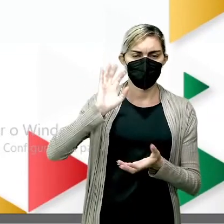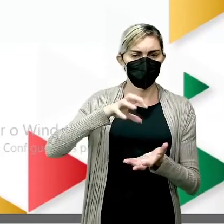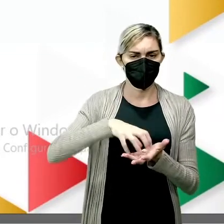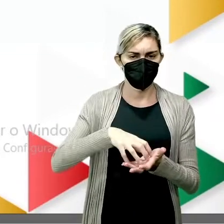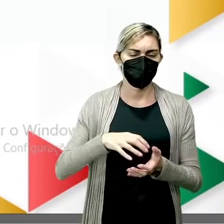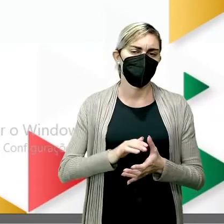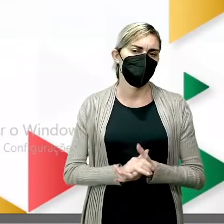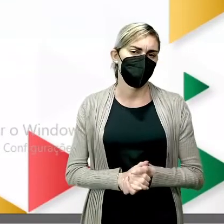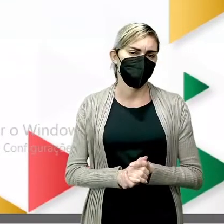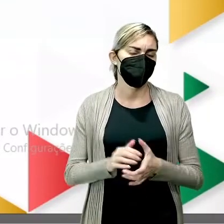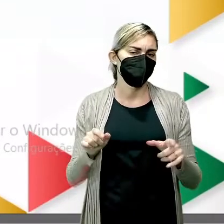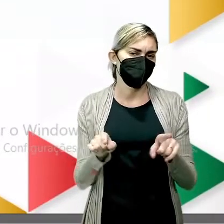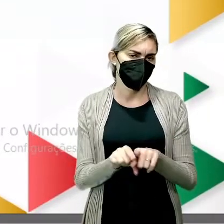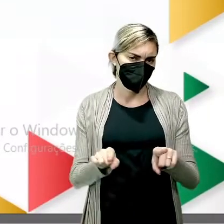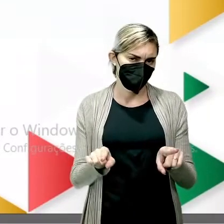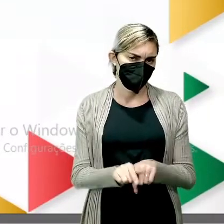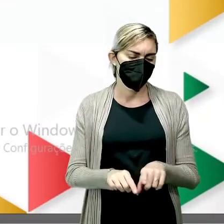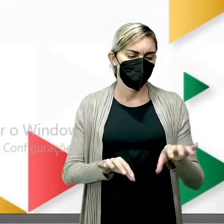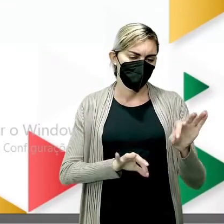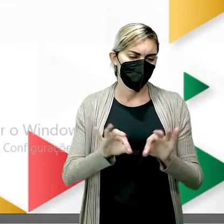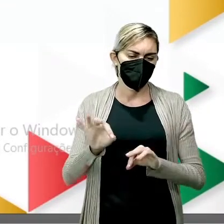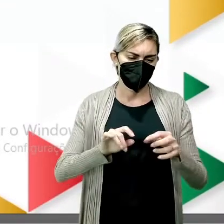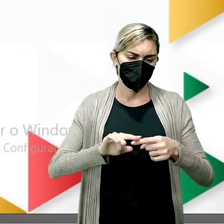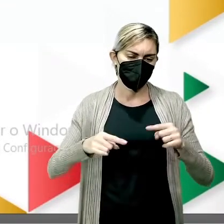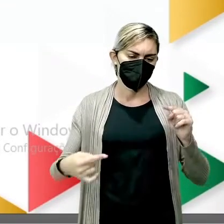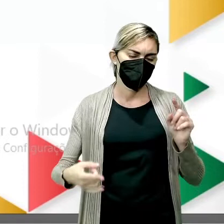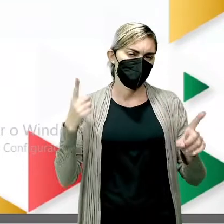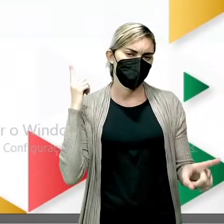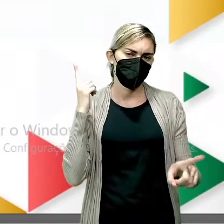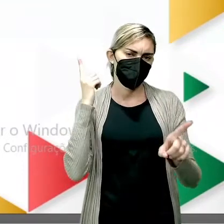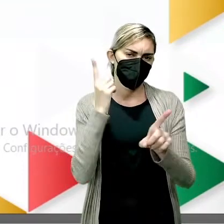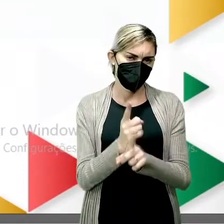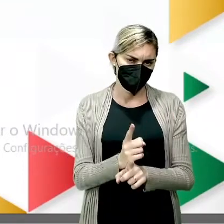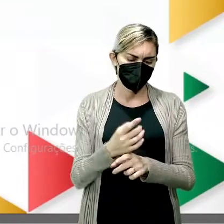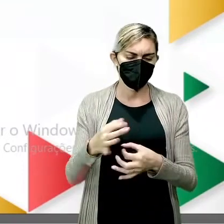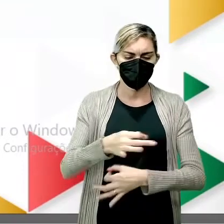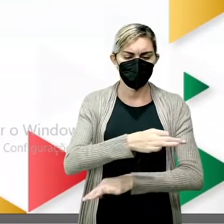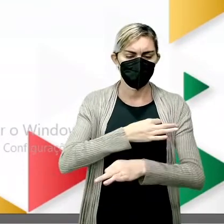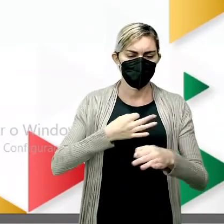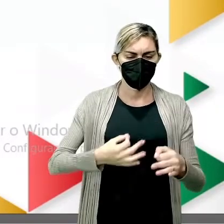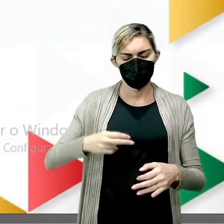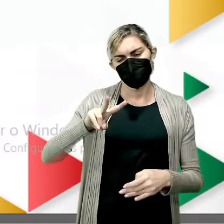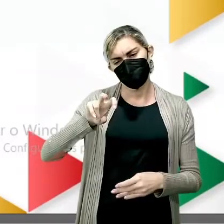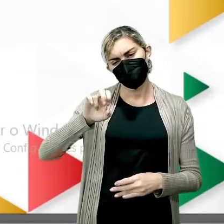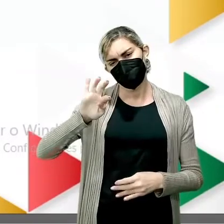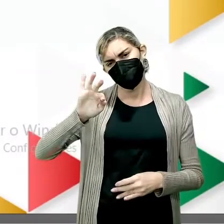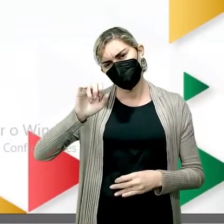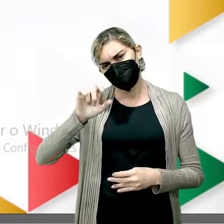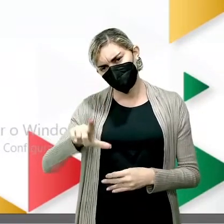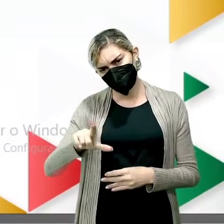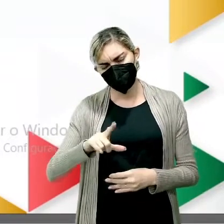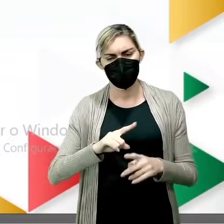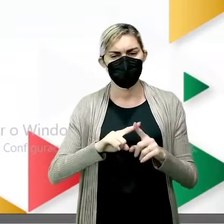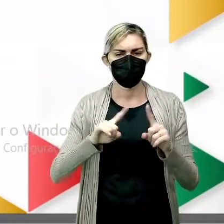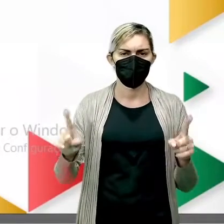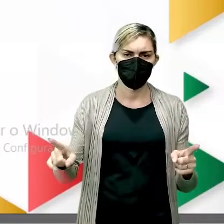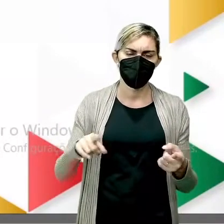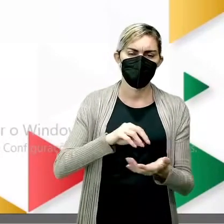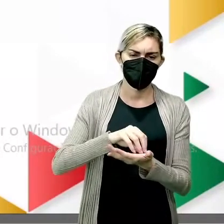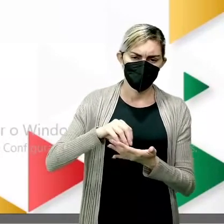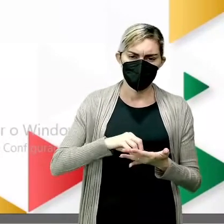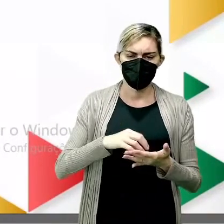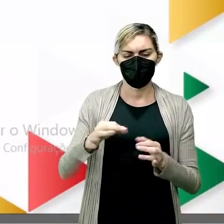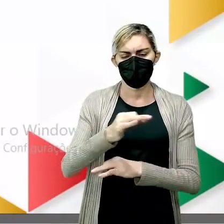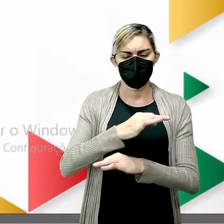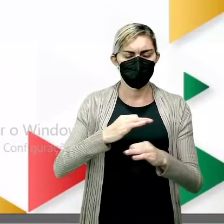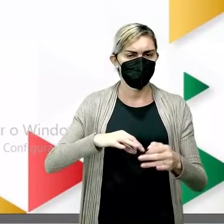Também são organelas que são encontradas nas células vegetais. mas que são ausentes na célula